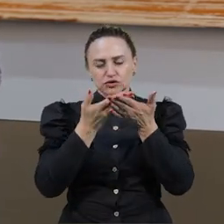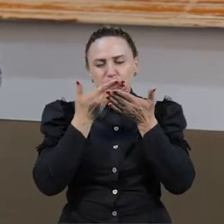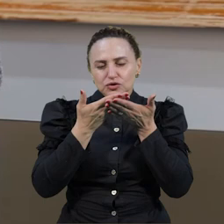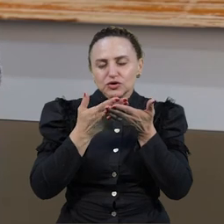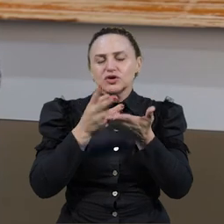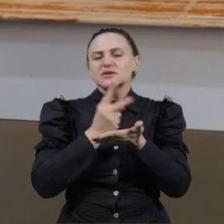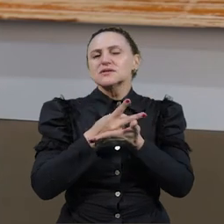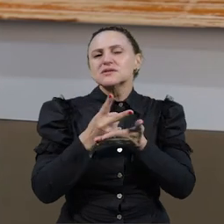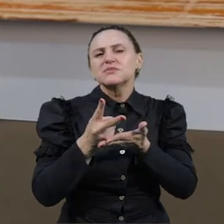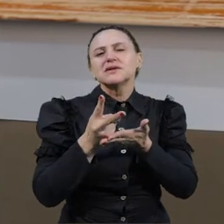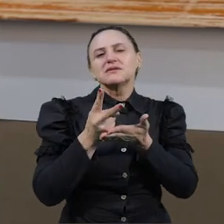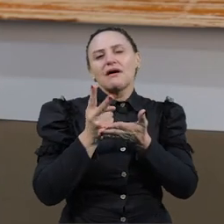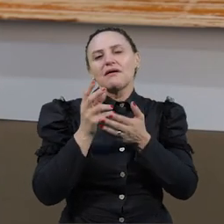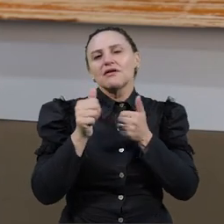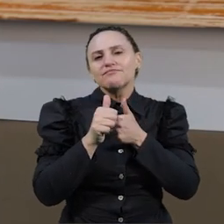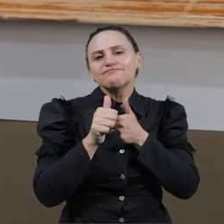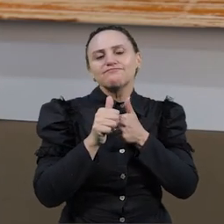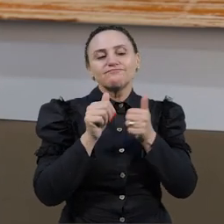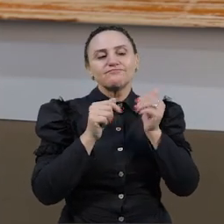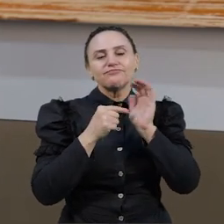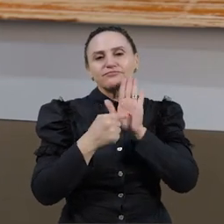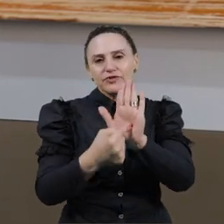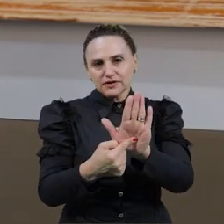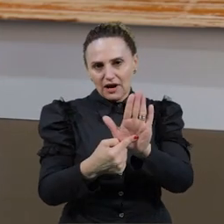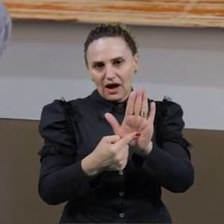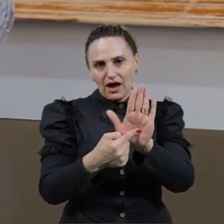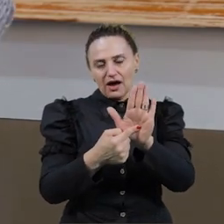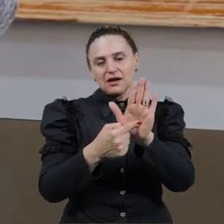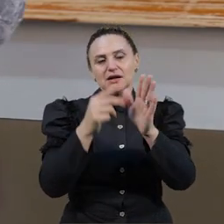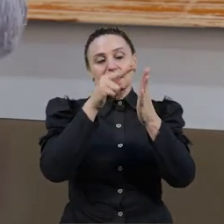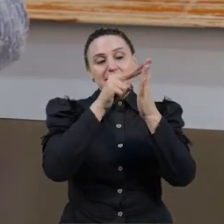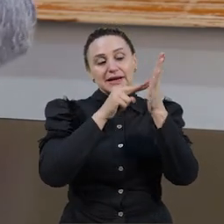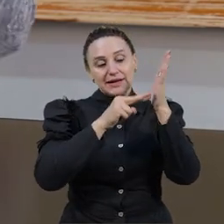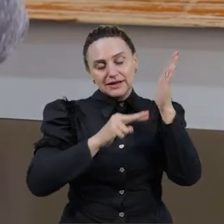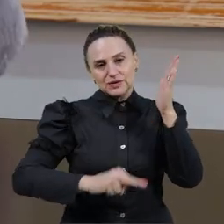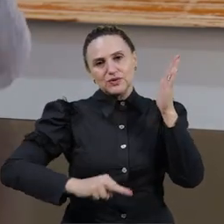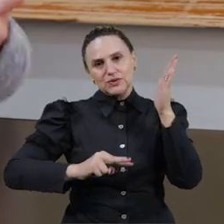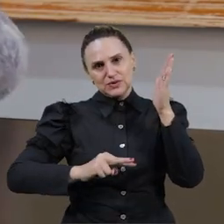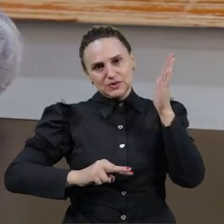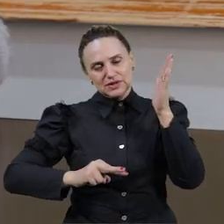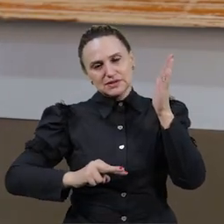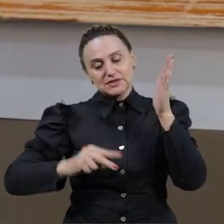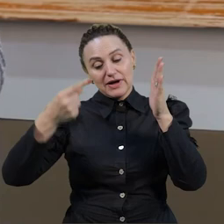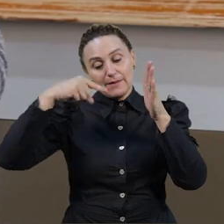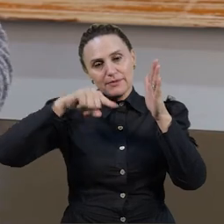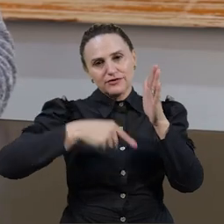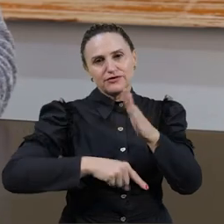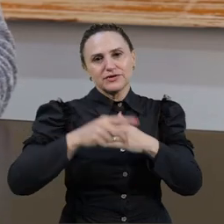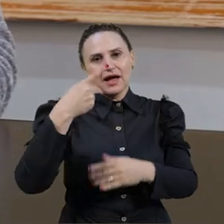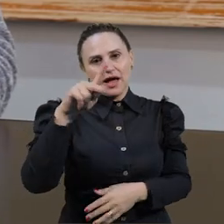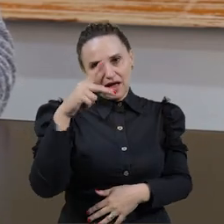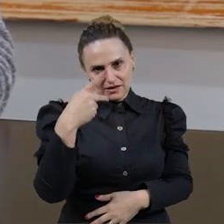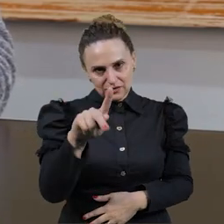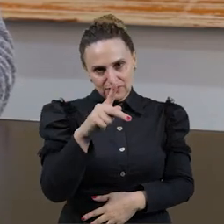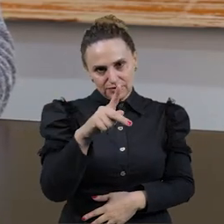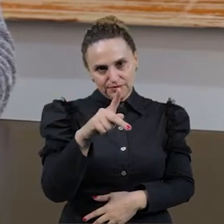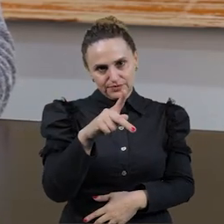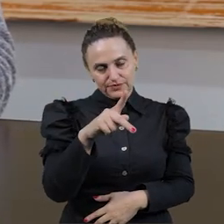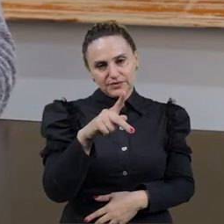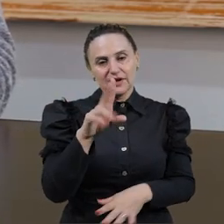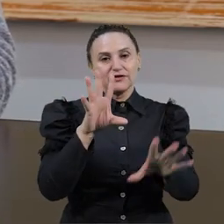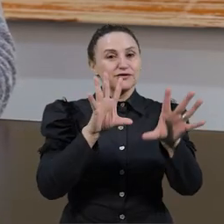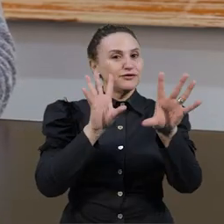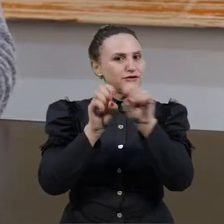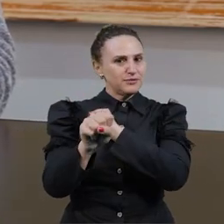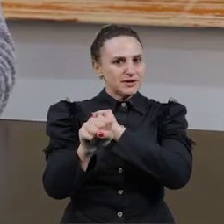sempre indicações e leituras complementares que irão aprofundar ainda mais a sua a